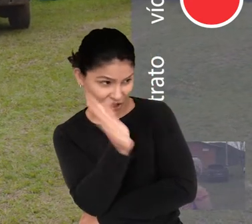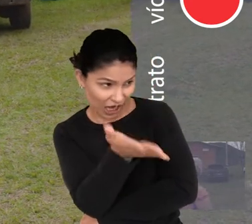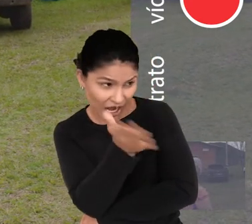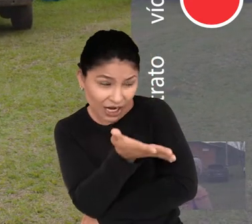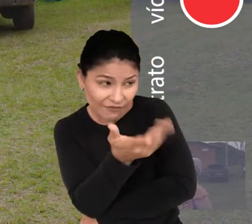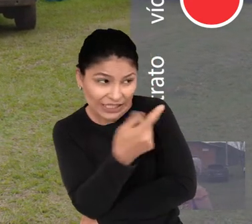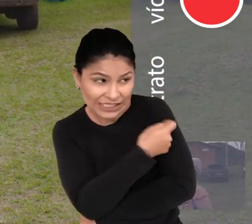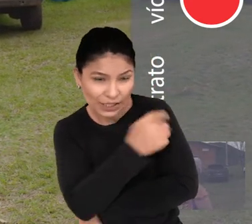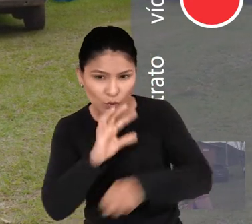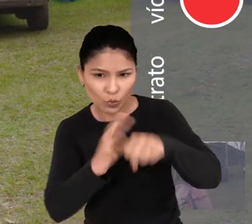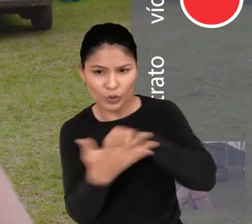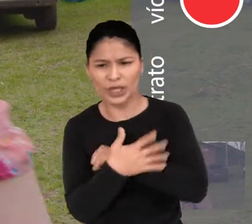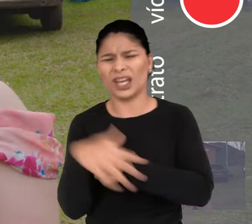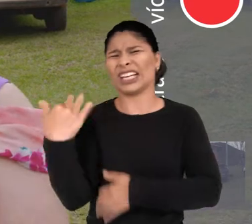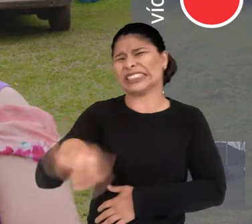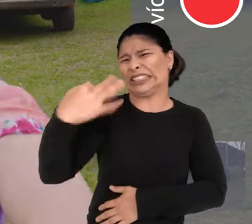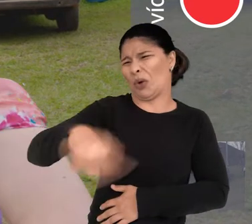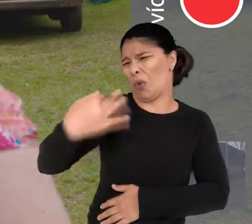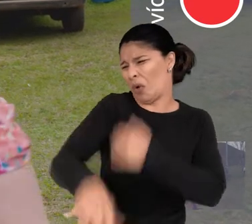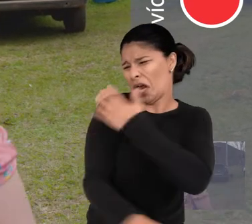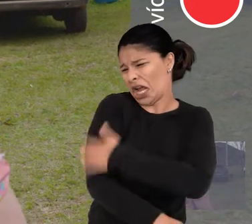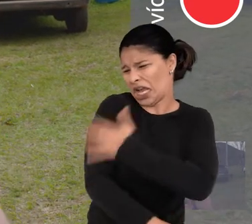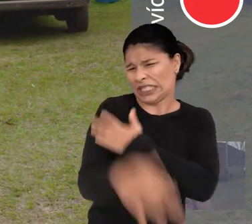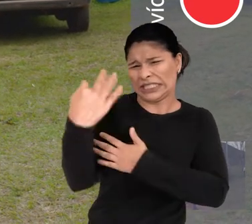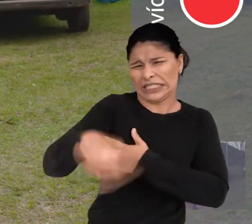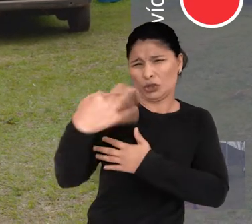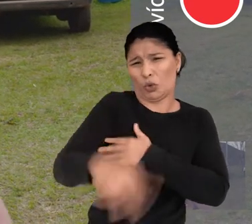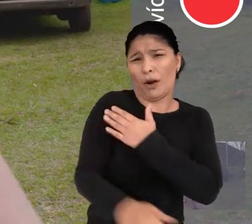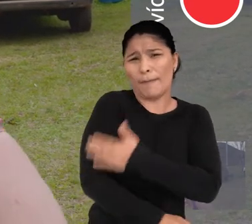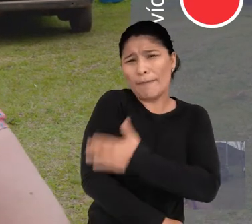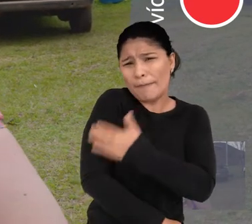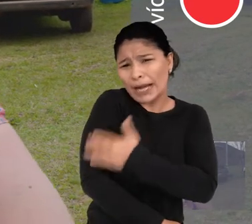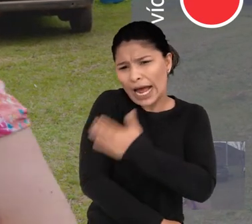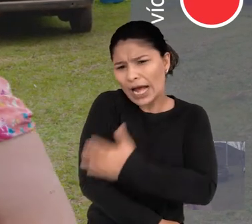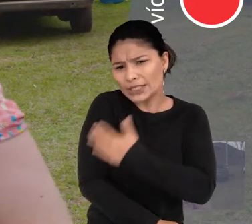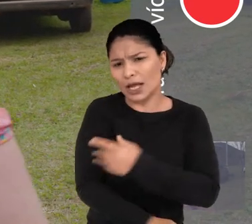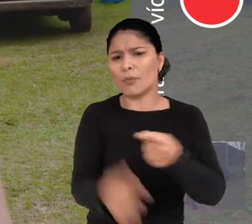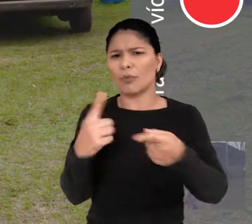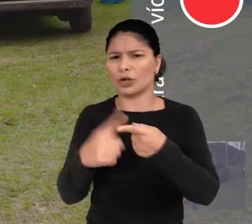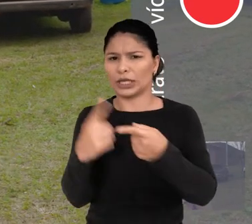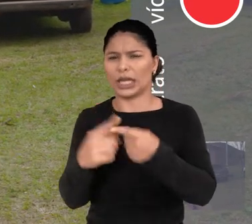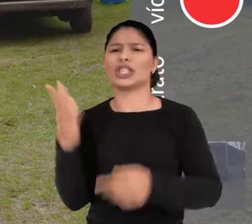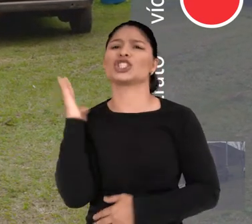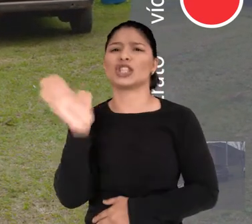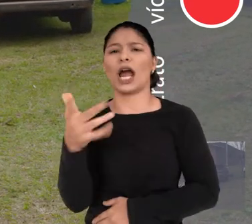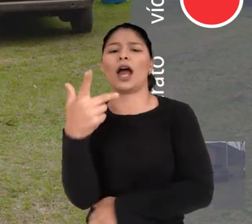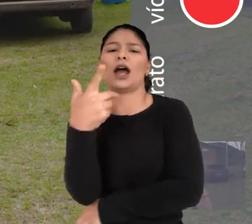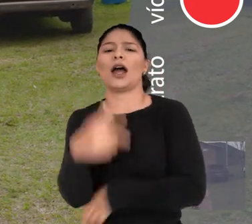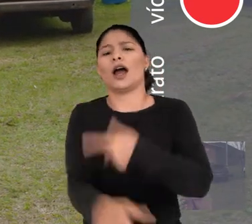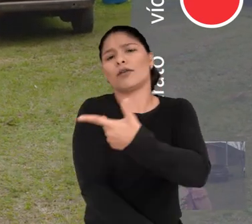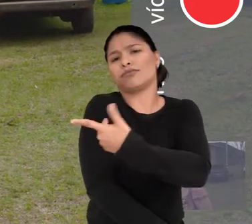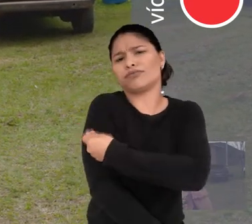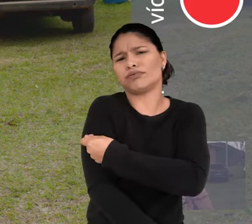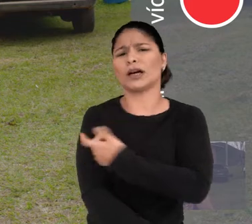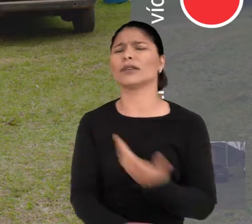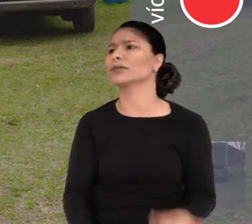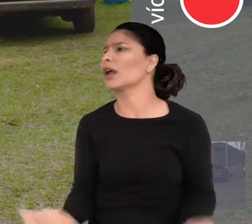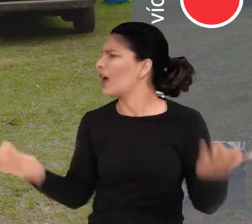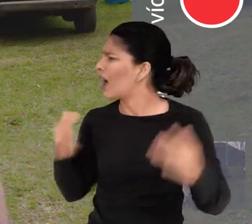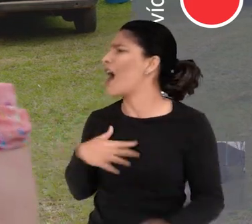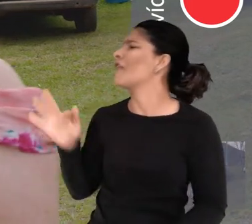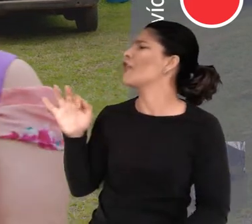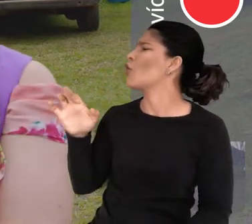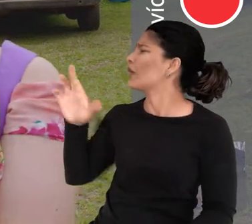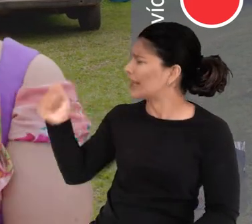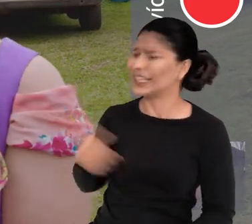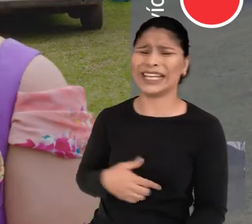vacinadinho? Sim Porque eu estou com uma dor no braço aqui Que dá dose de reforço